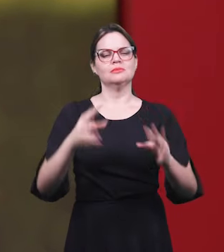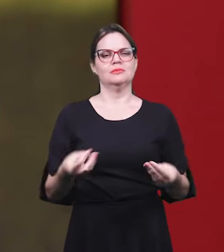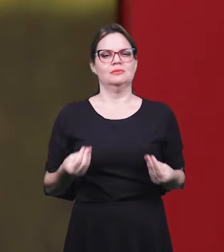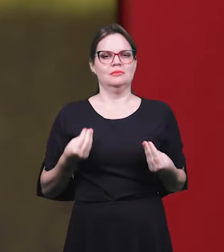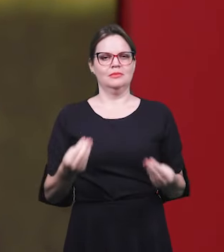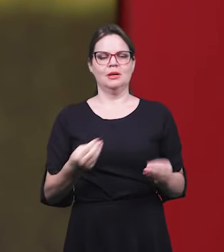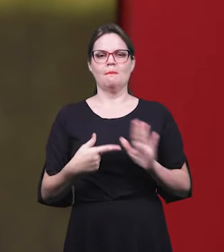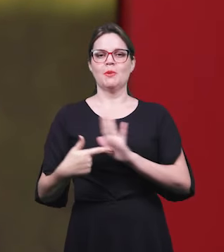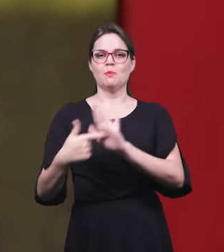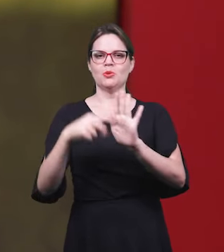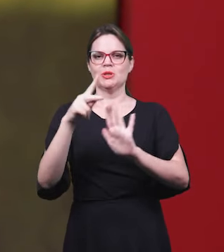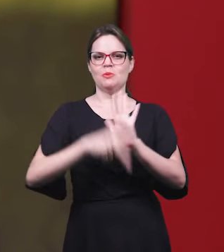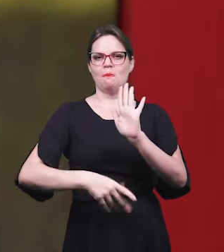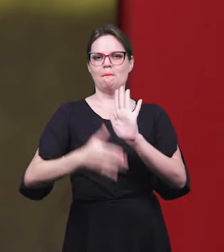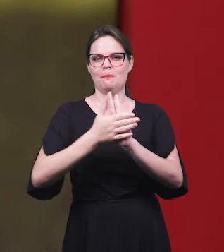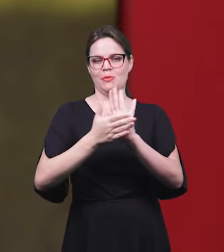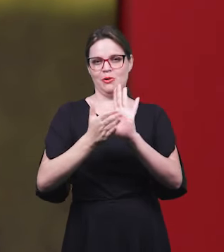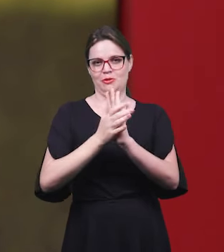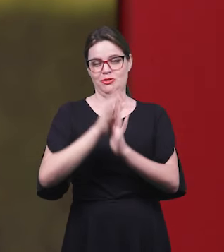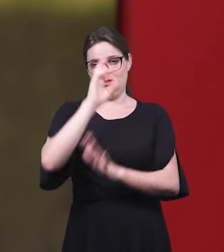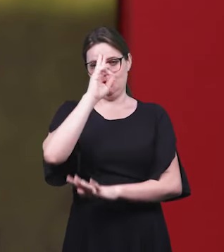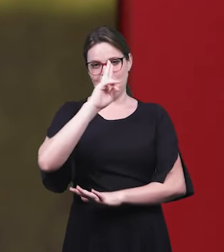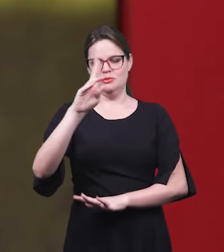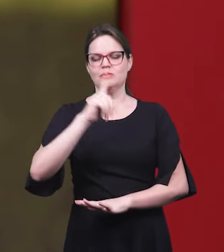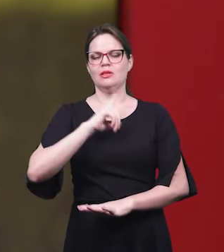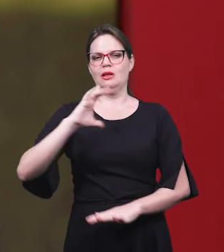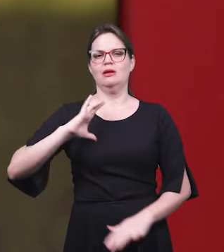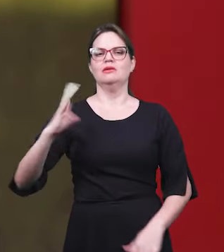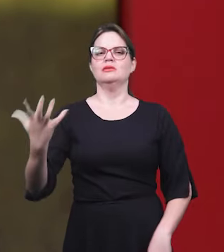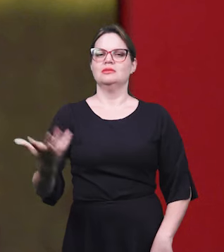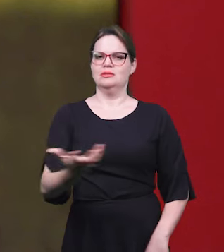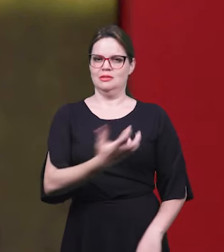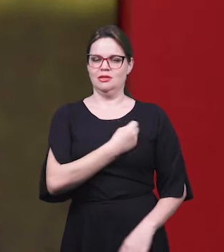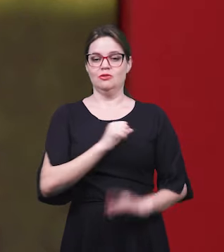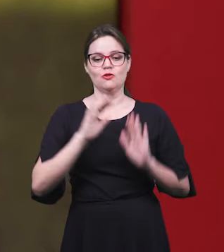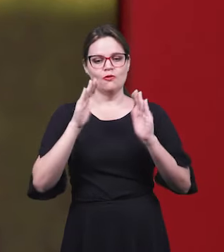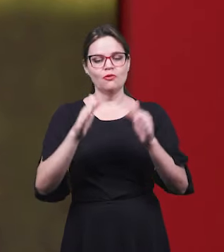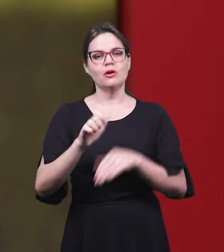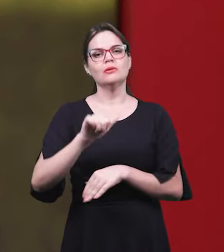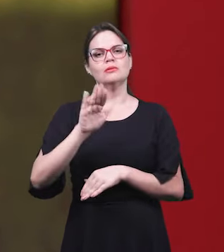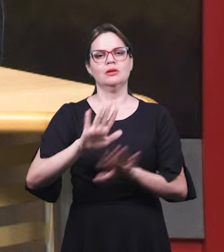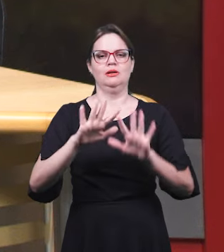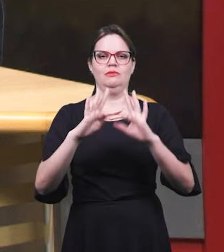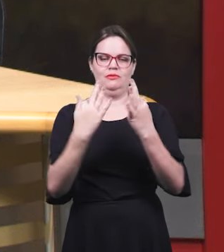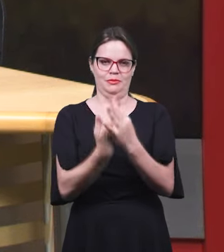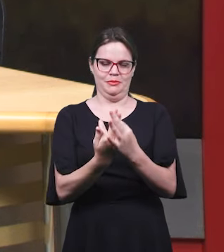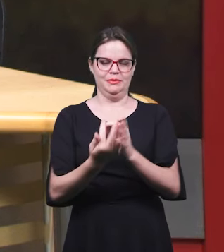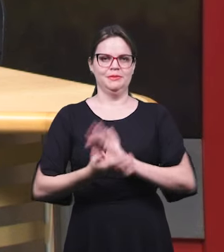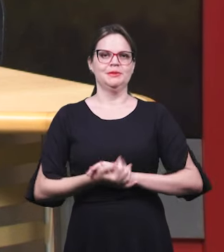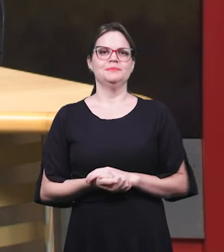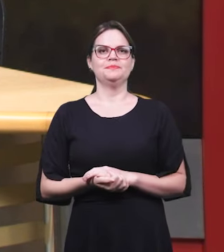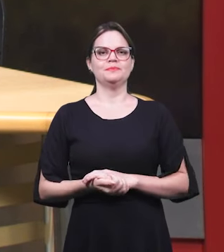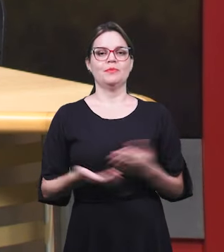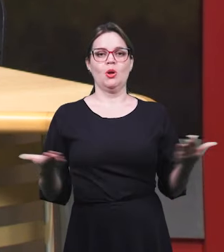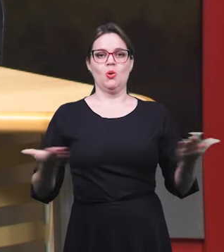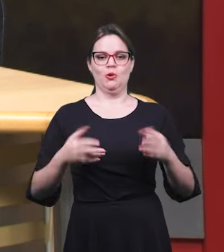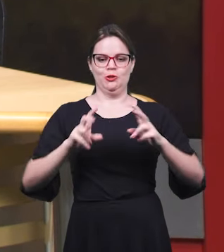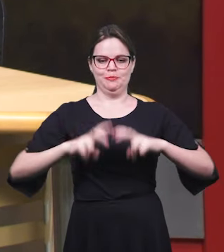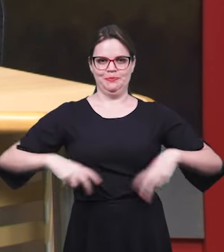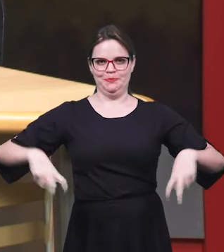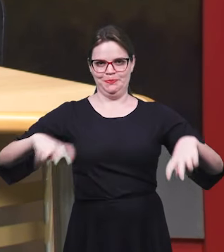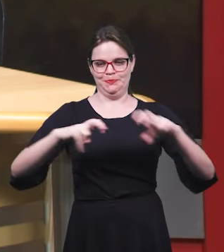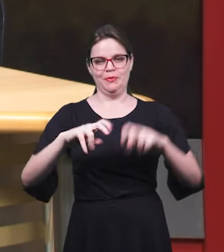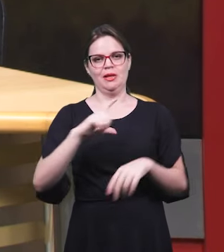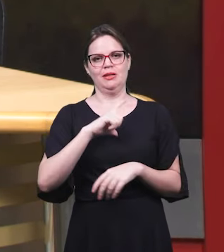do Senhor, a família, ele está incluso. O Senhor não abre mão desta bênção. Nós estamos aqui no programa conosco, o